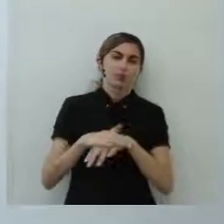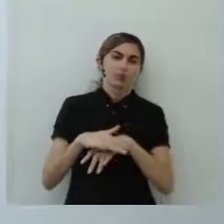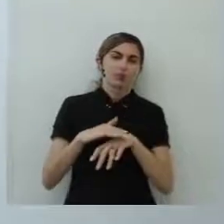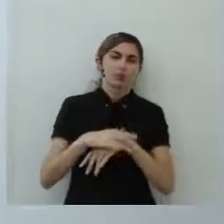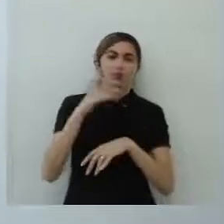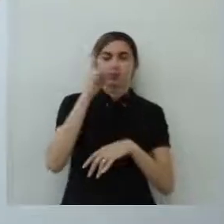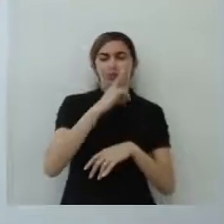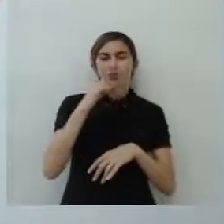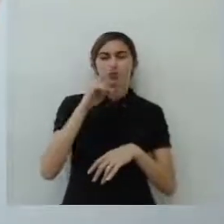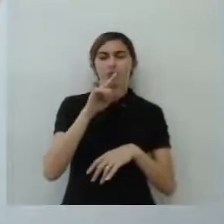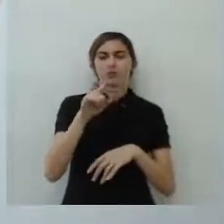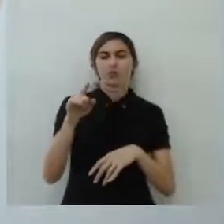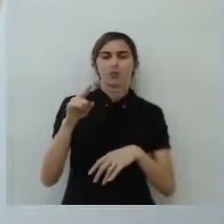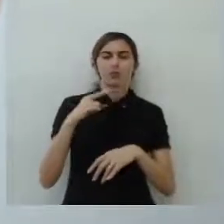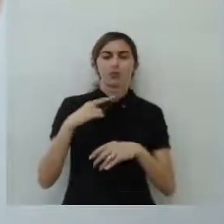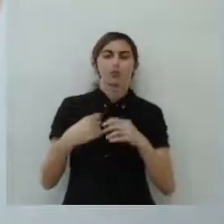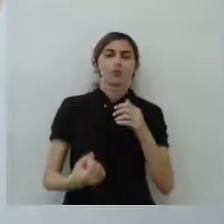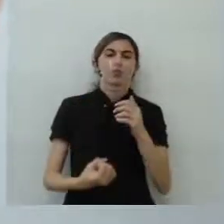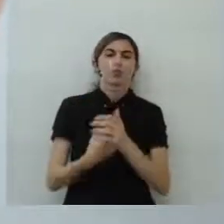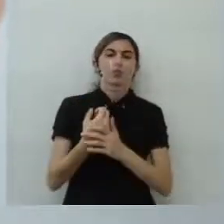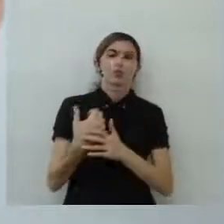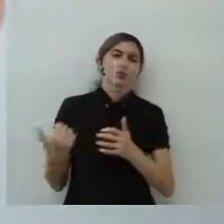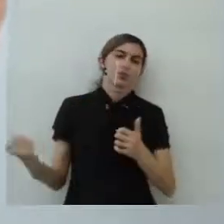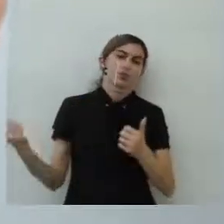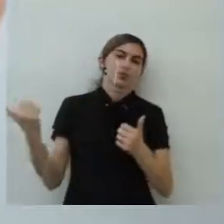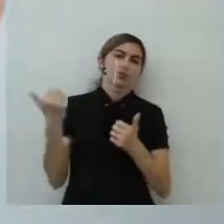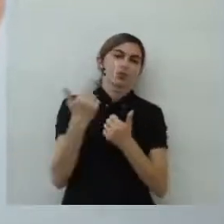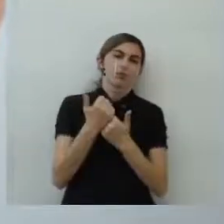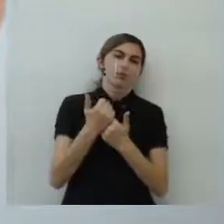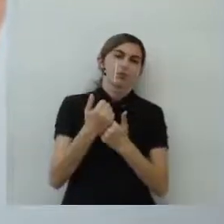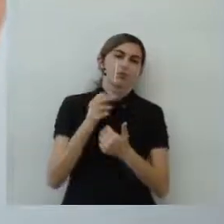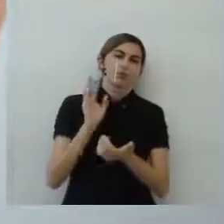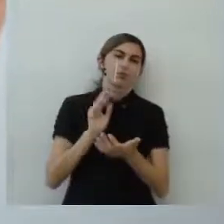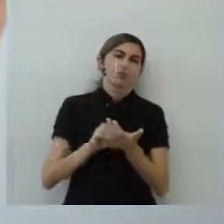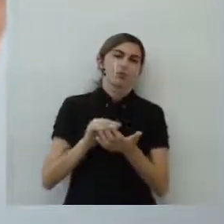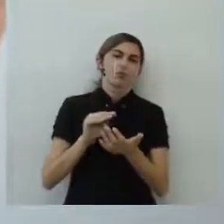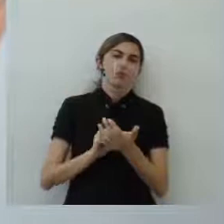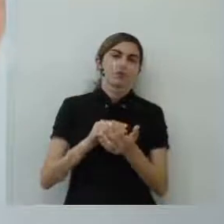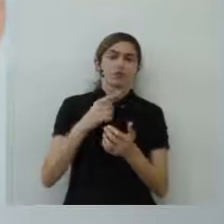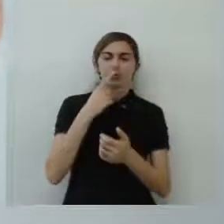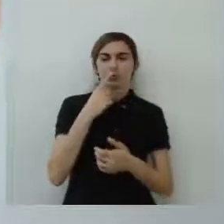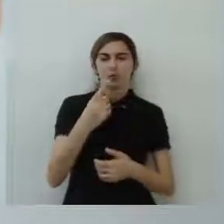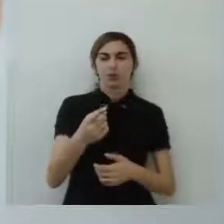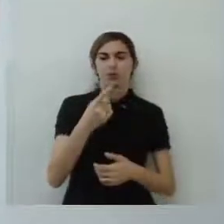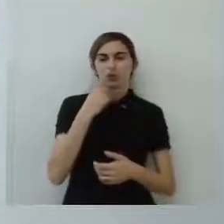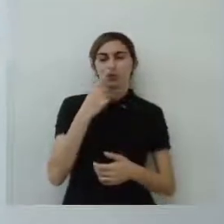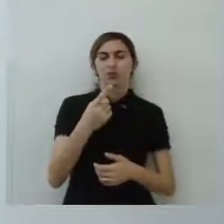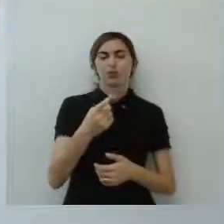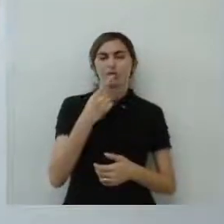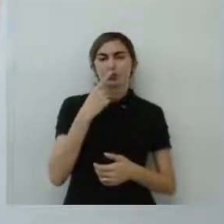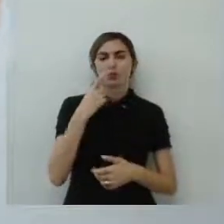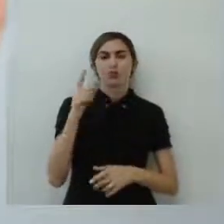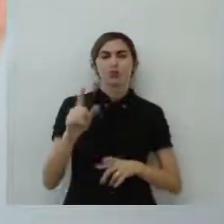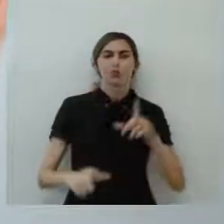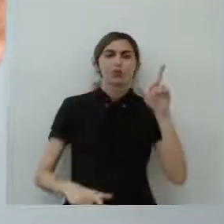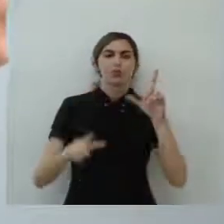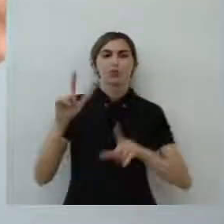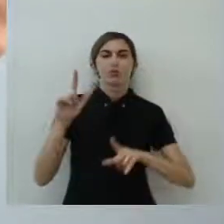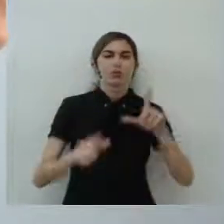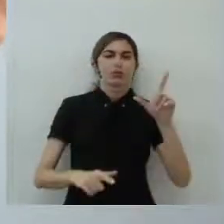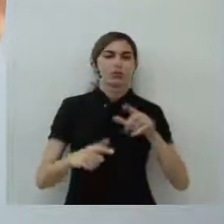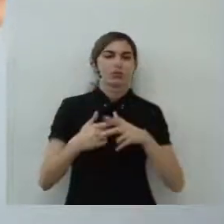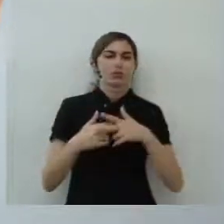domingo, esse programa foi criado para suprir a falta de Chacrinha na TV. Olha só como o cara é